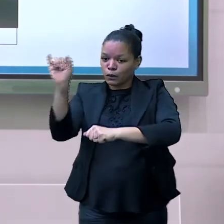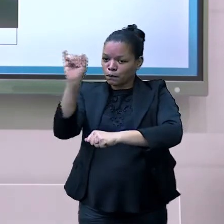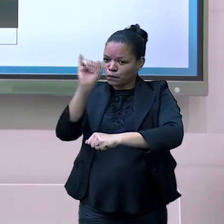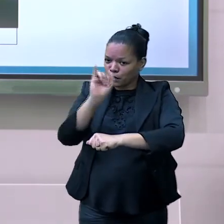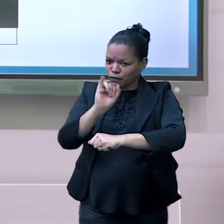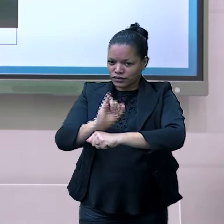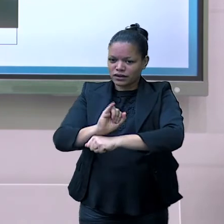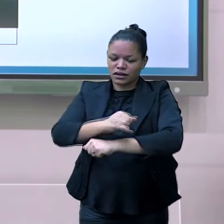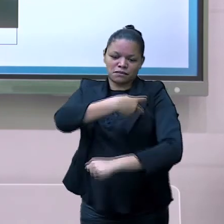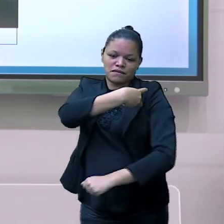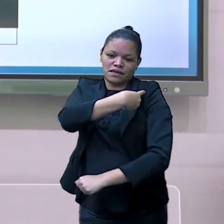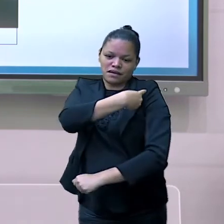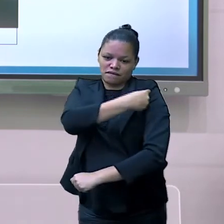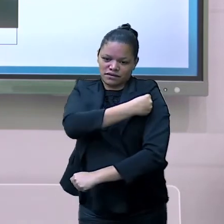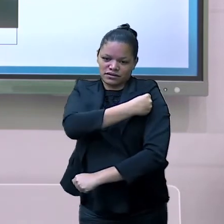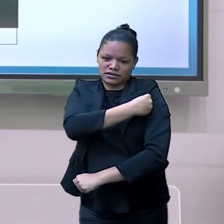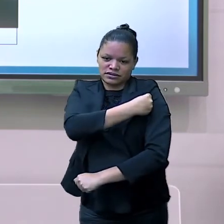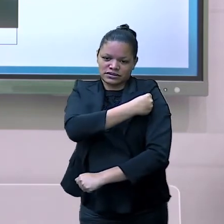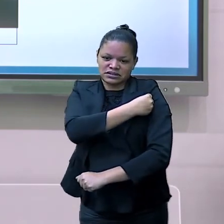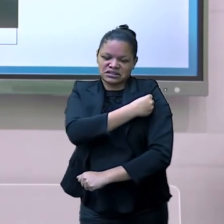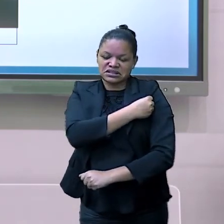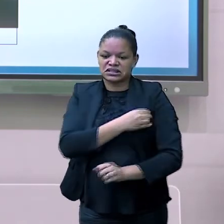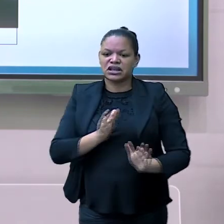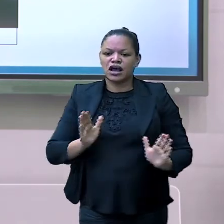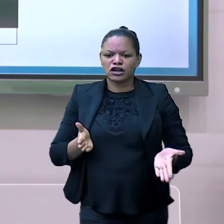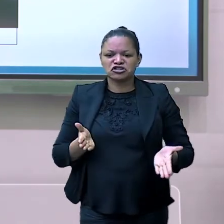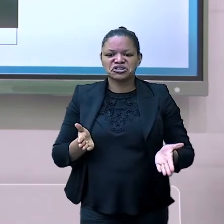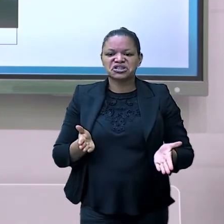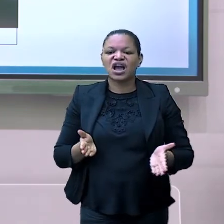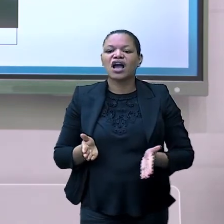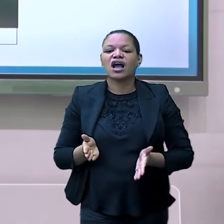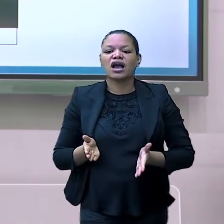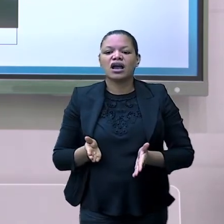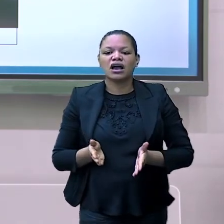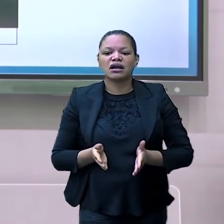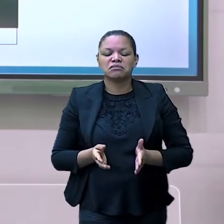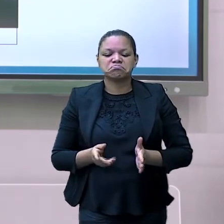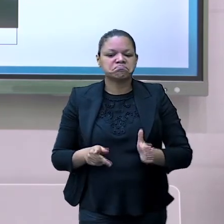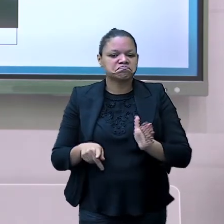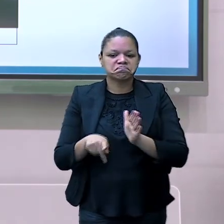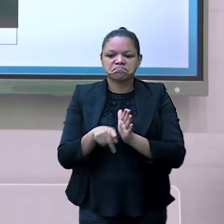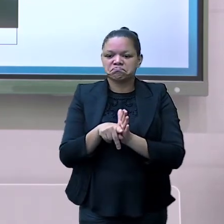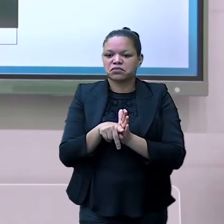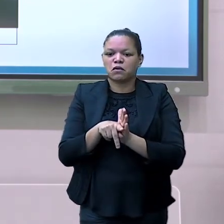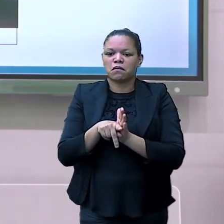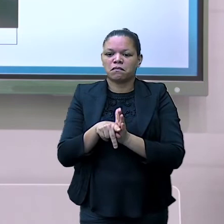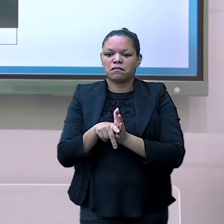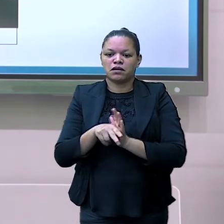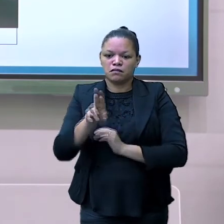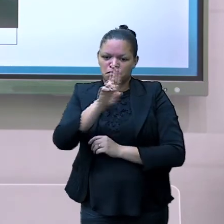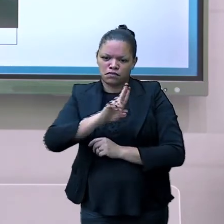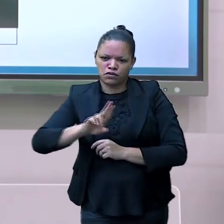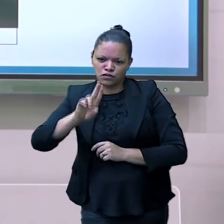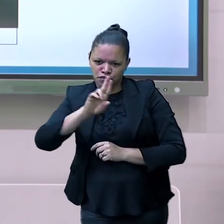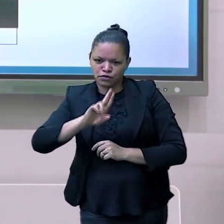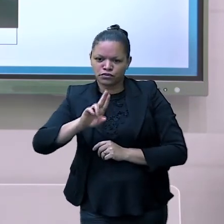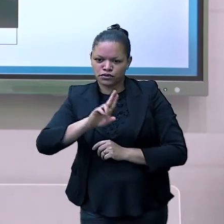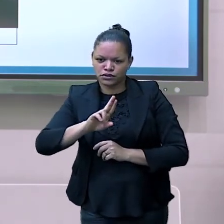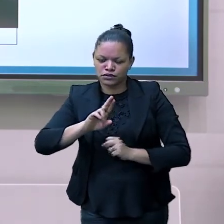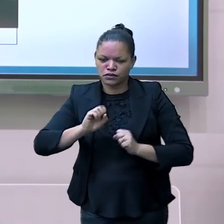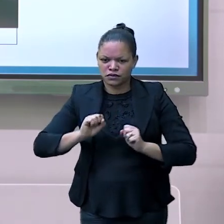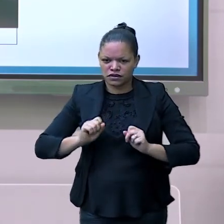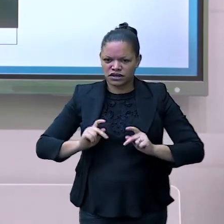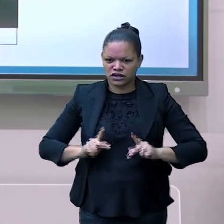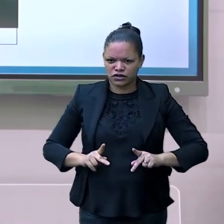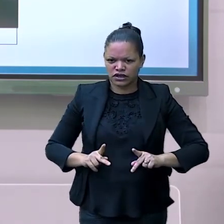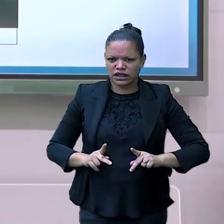o campo medicinal, né, da medicação, a indústria farmacêutica, nós precisamos ainda trazer de vários países